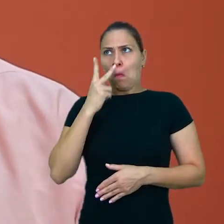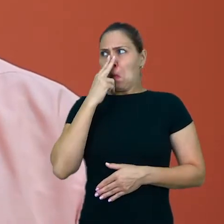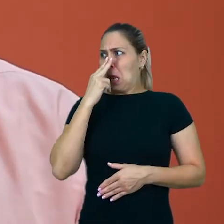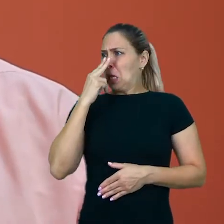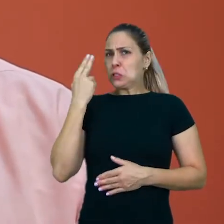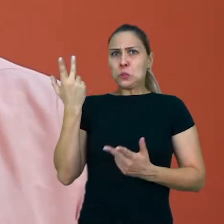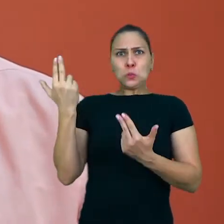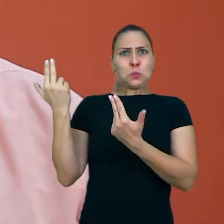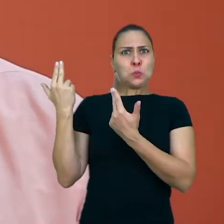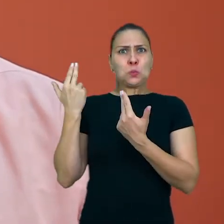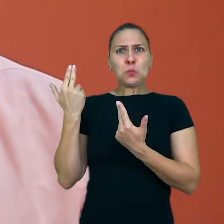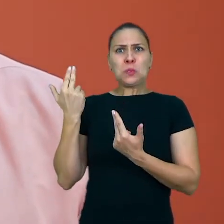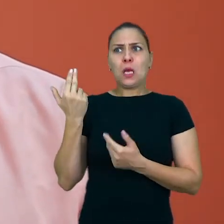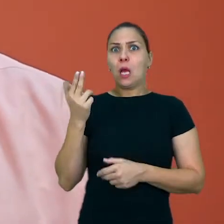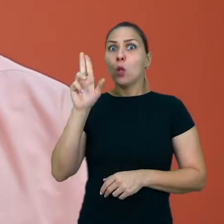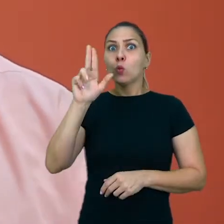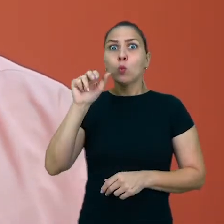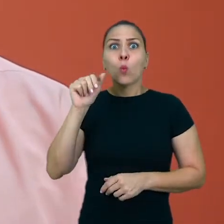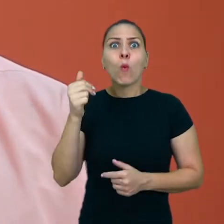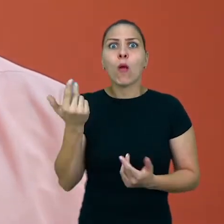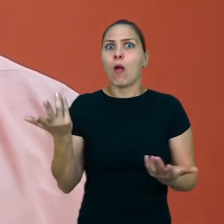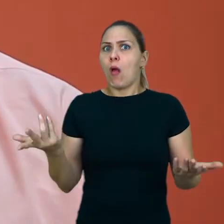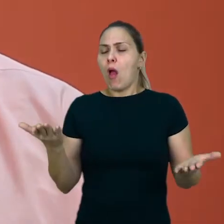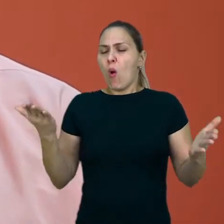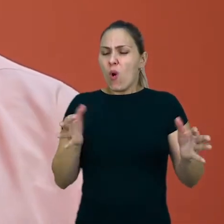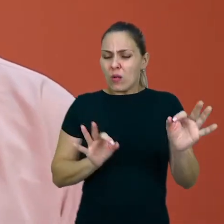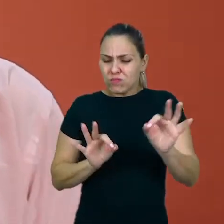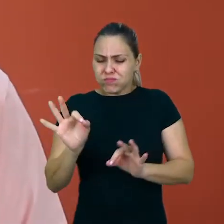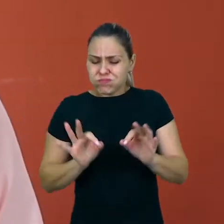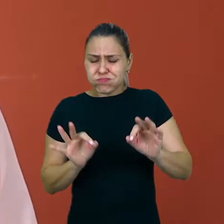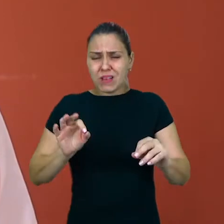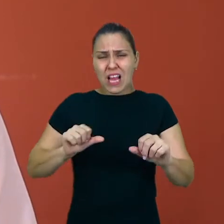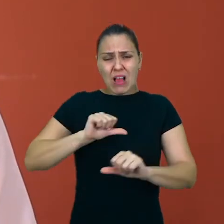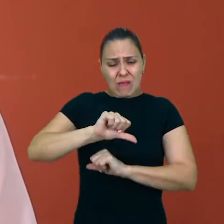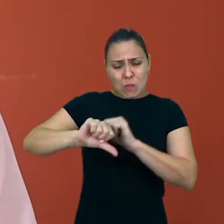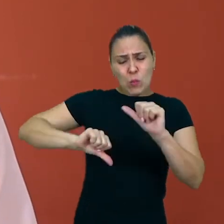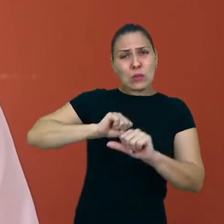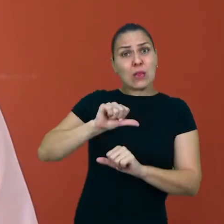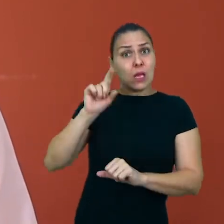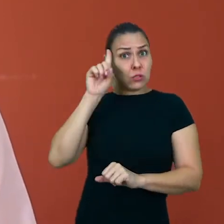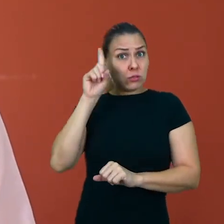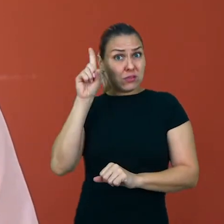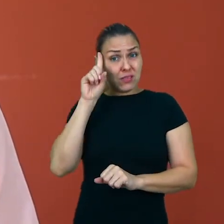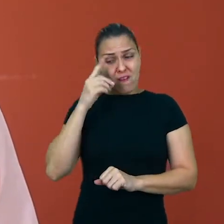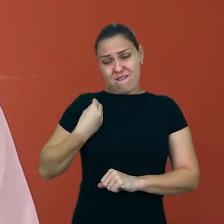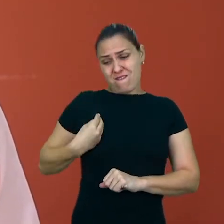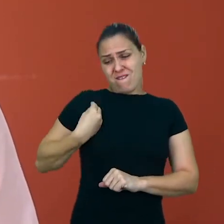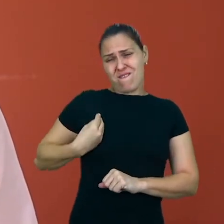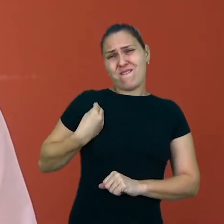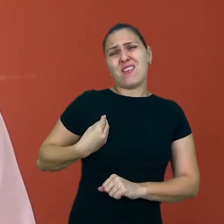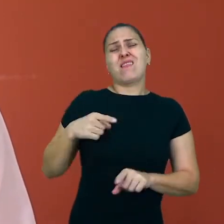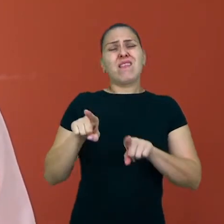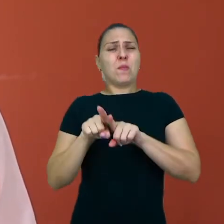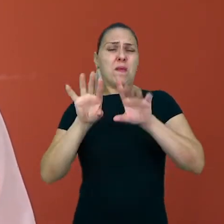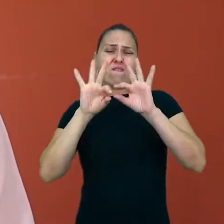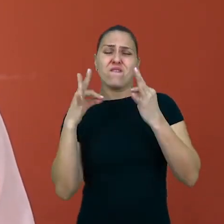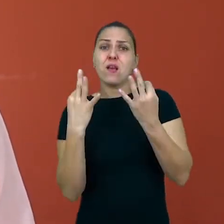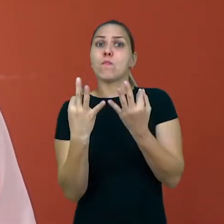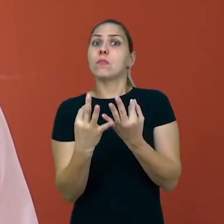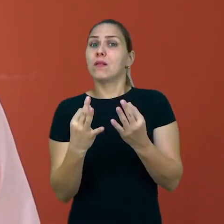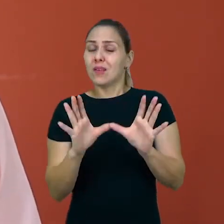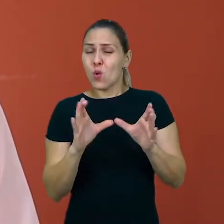muito singular da nossa história, em que somos obrigados a reorganizar as nossas rotinas de trabalho e também doméstica e